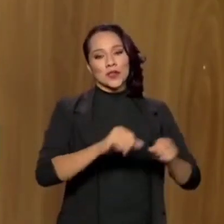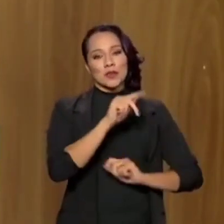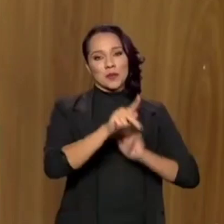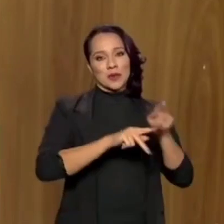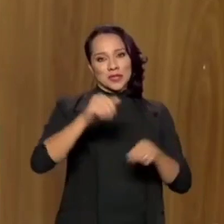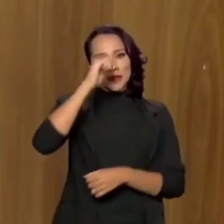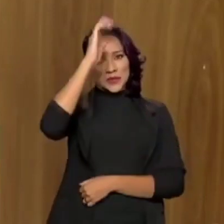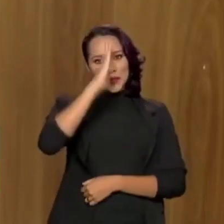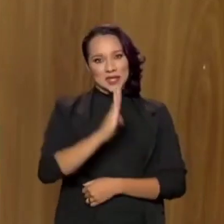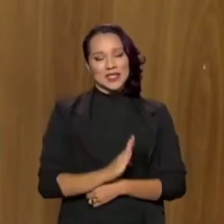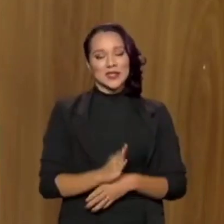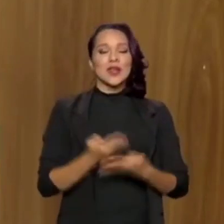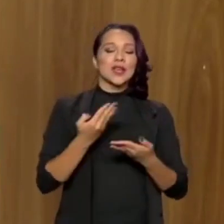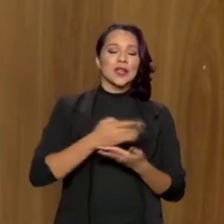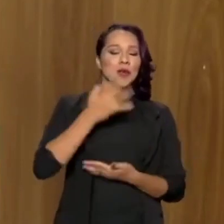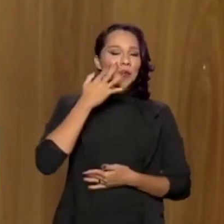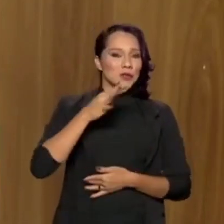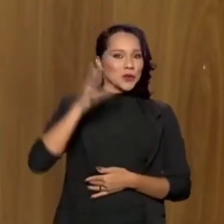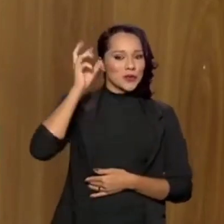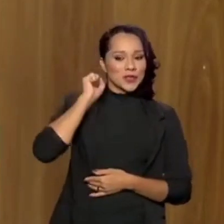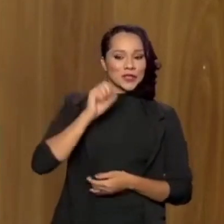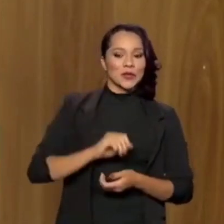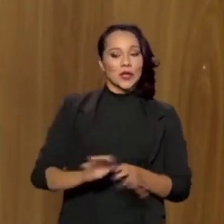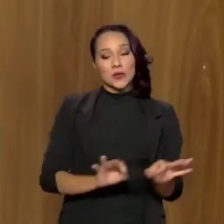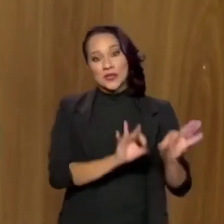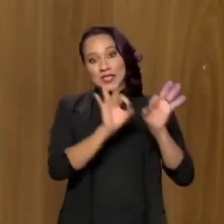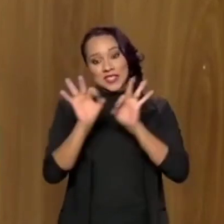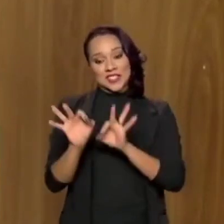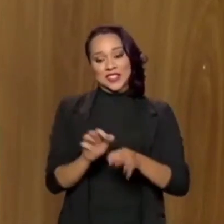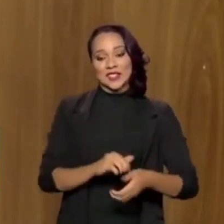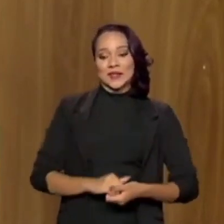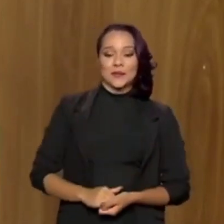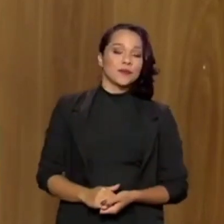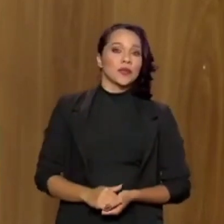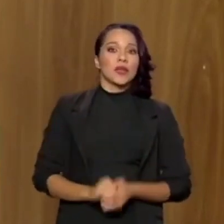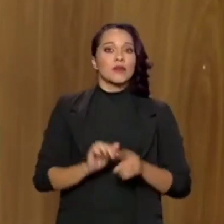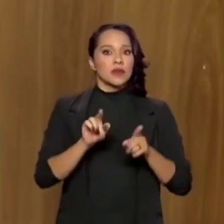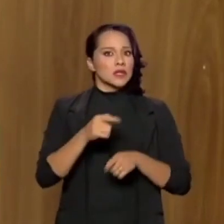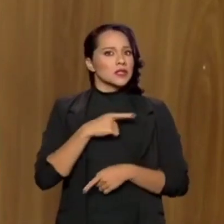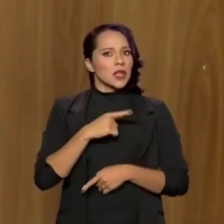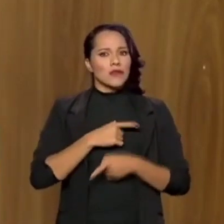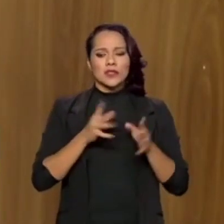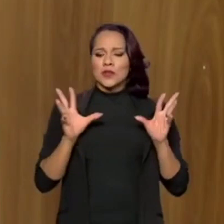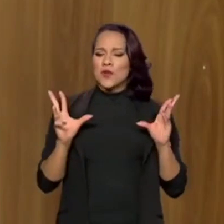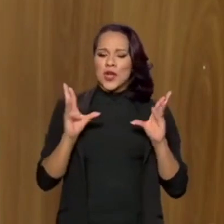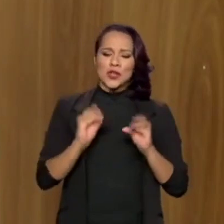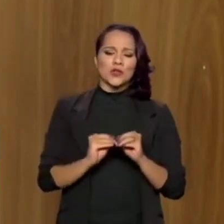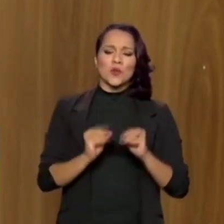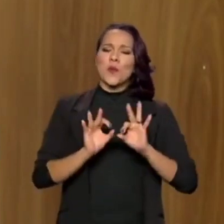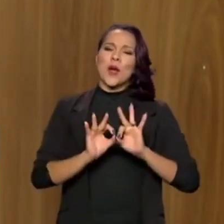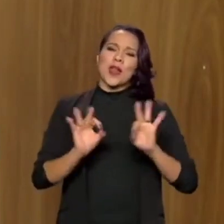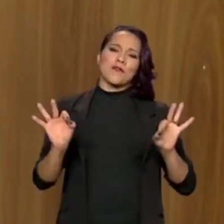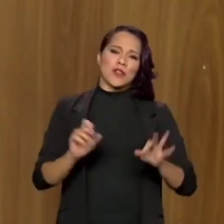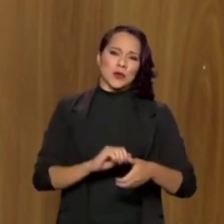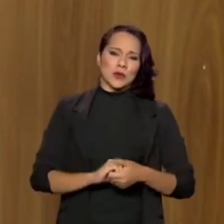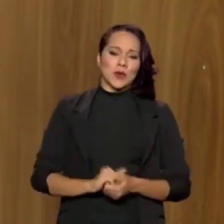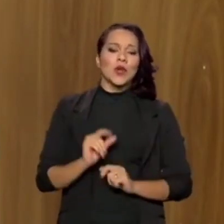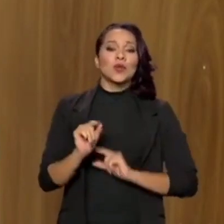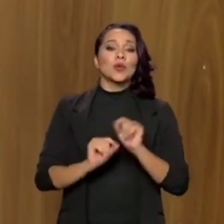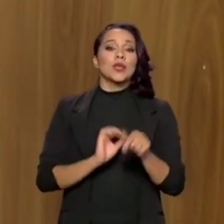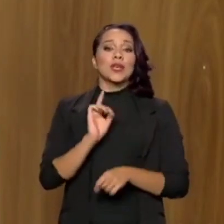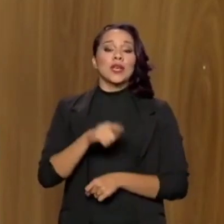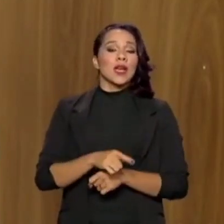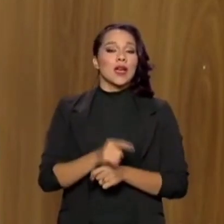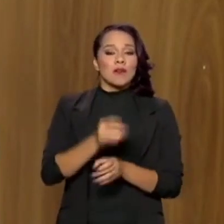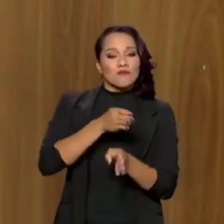amigos todos que estão aí nos ouvindo e nos vendo. Vocês deram uma excelente síntese do que é